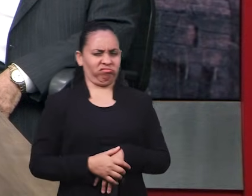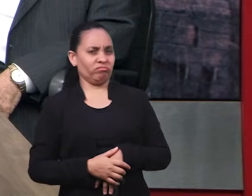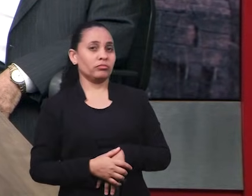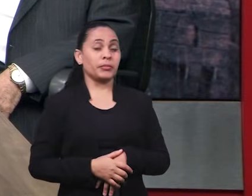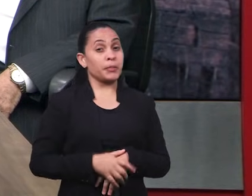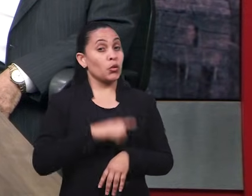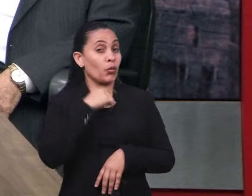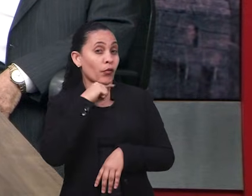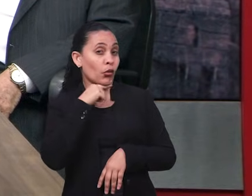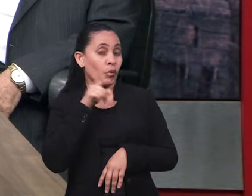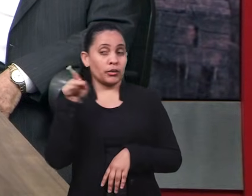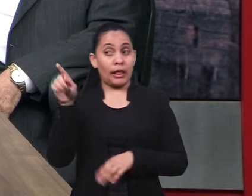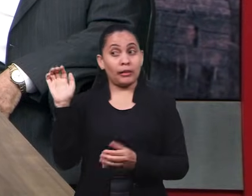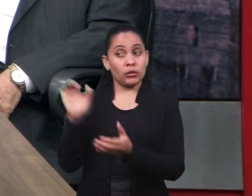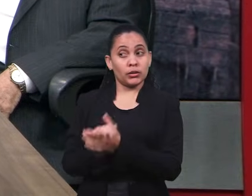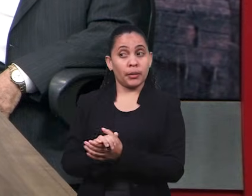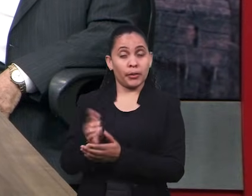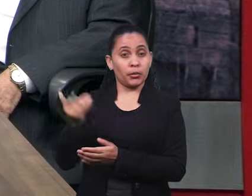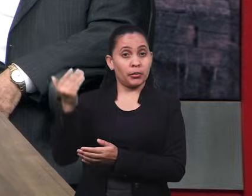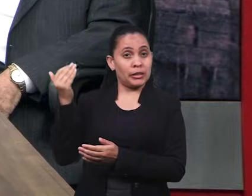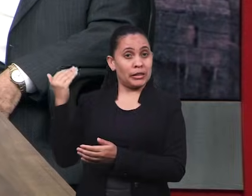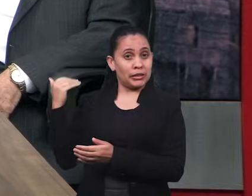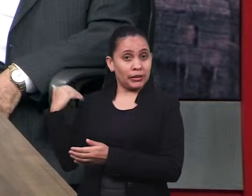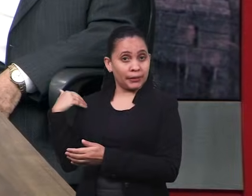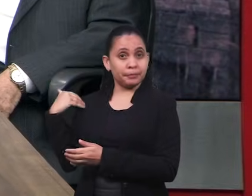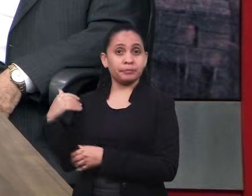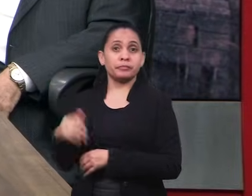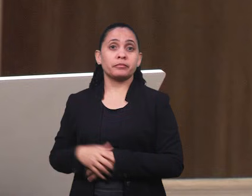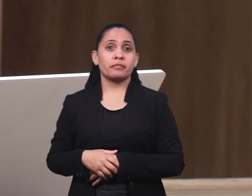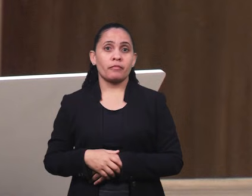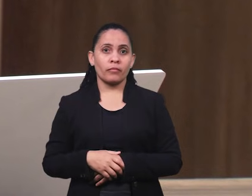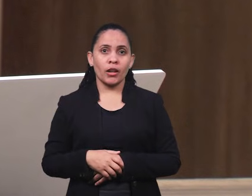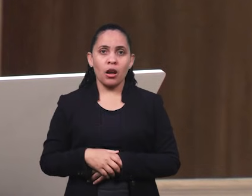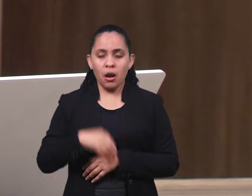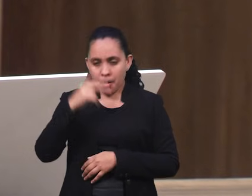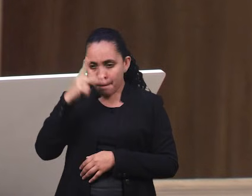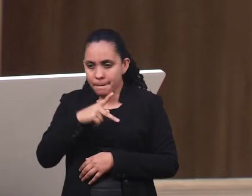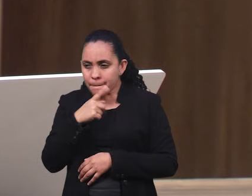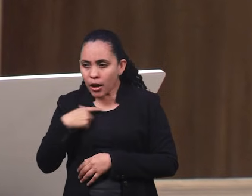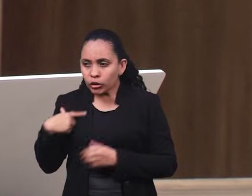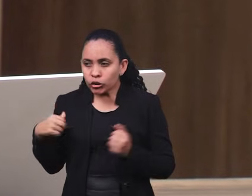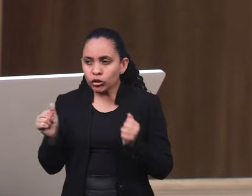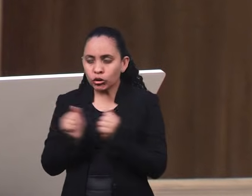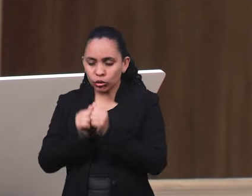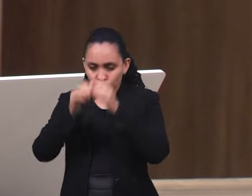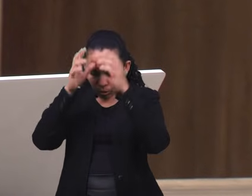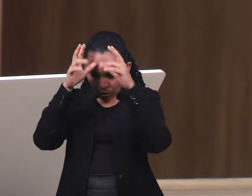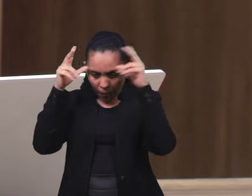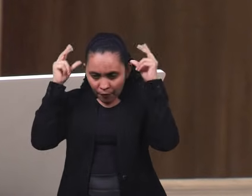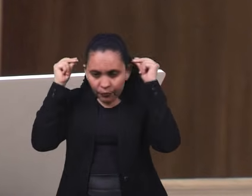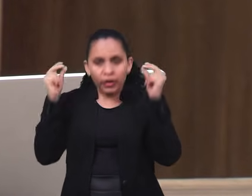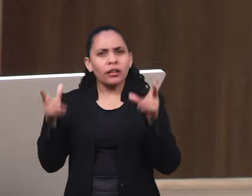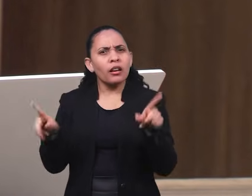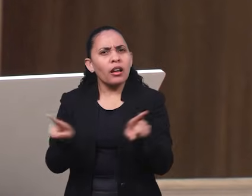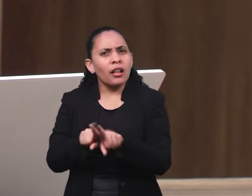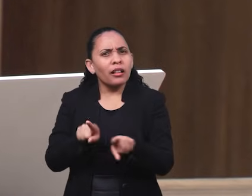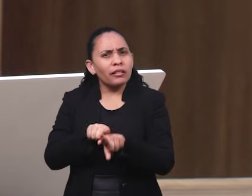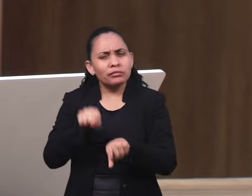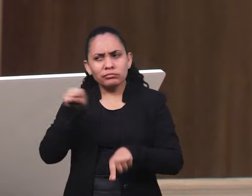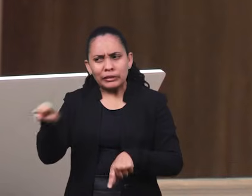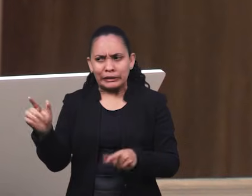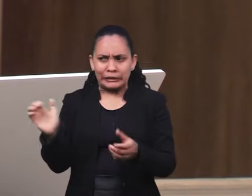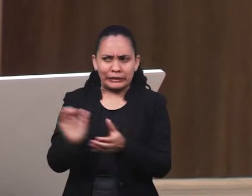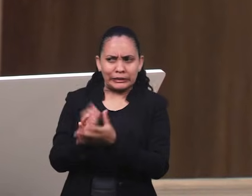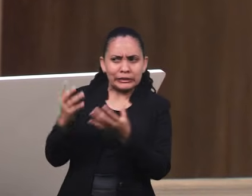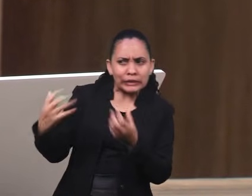questão do casamento naquela época, de um ex-padre com a freira, era uma coisa muito, assim, debatida por muitos,